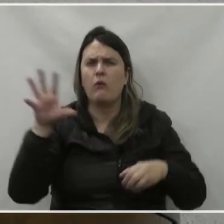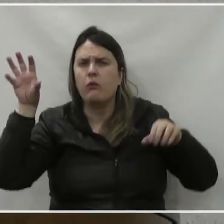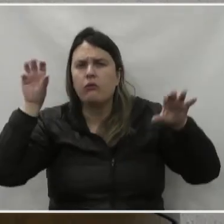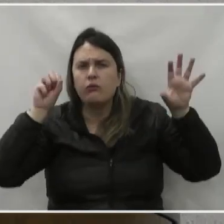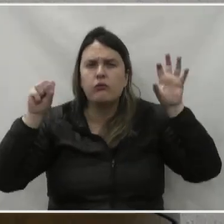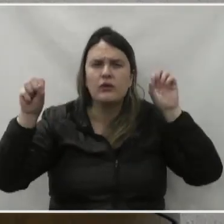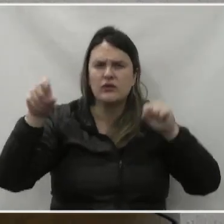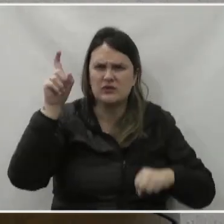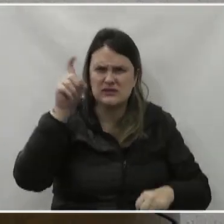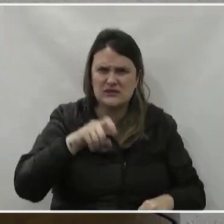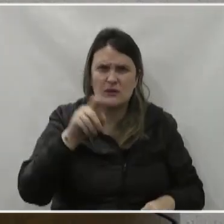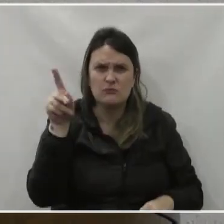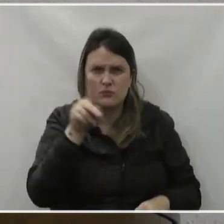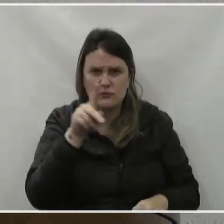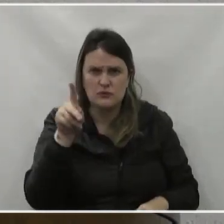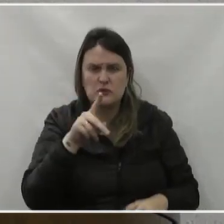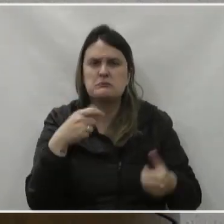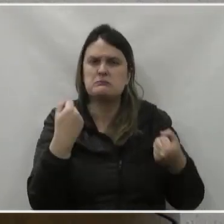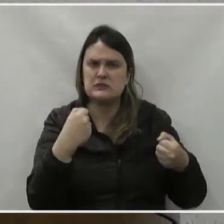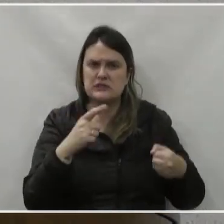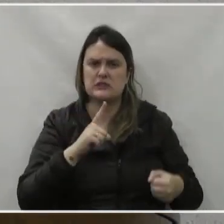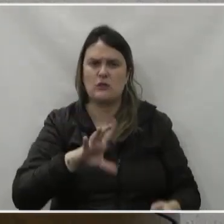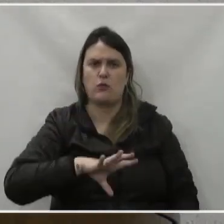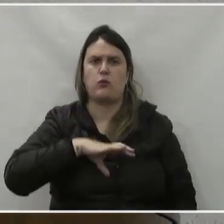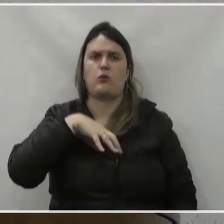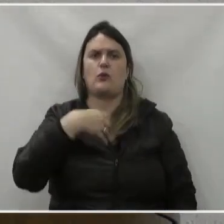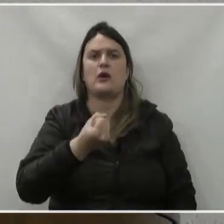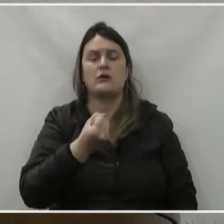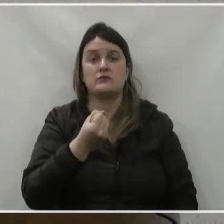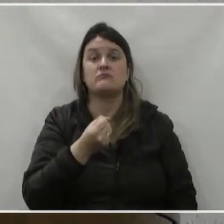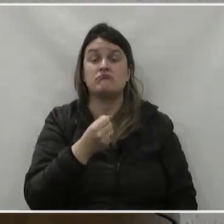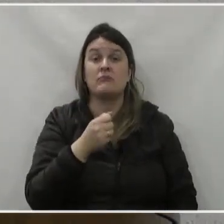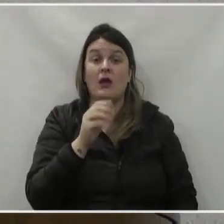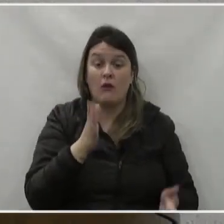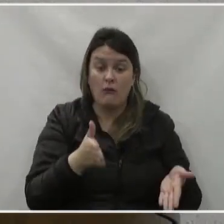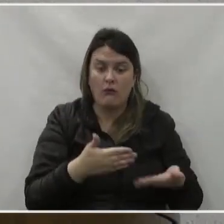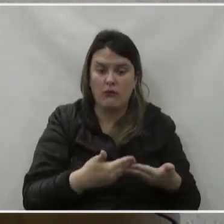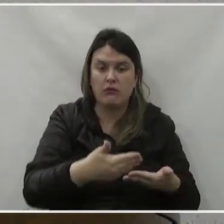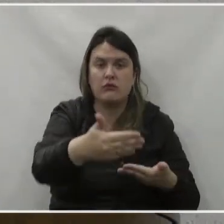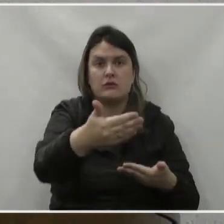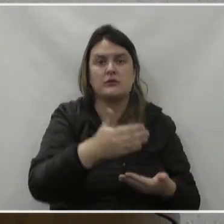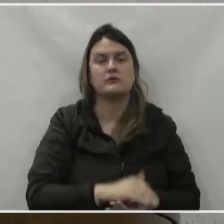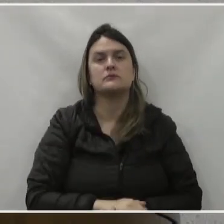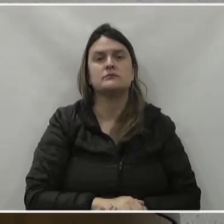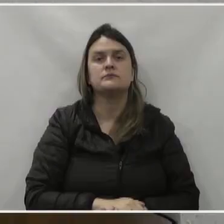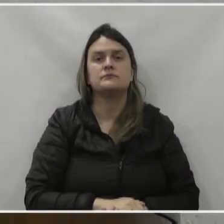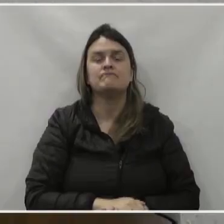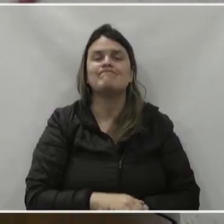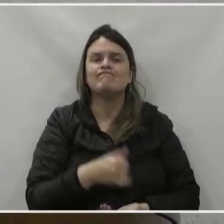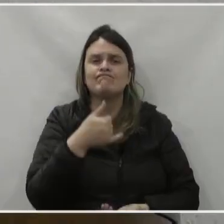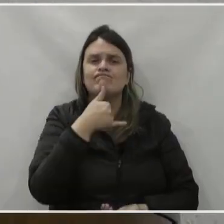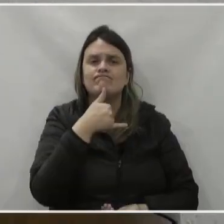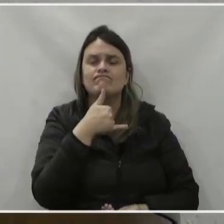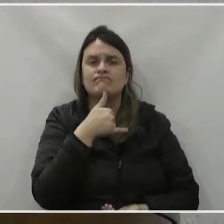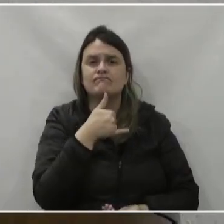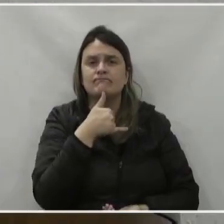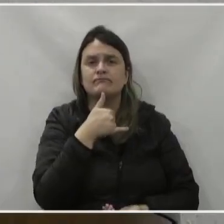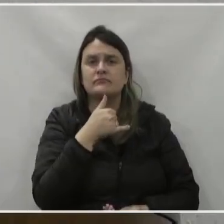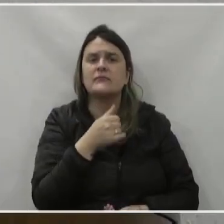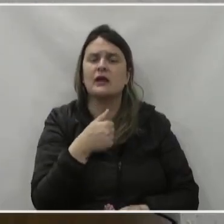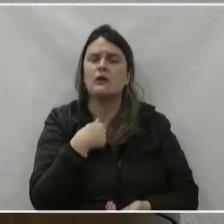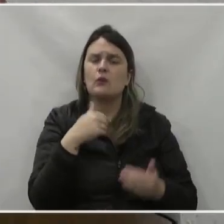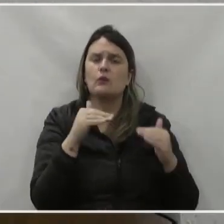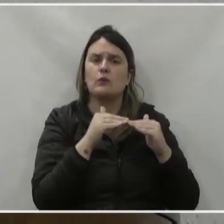muito que ser professor exige coragem, ainda mais nos dias de hoje. E, infelizmente, tenho